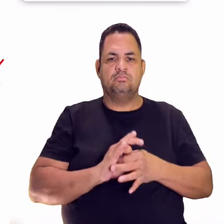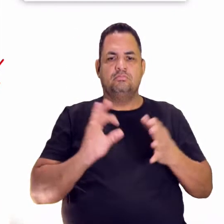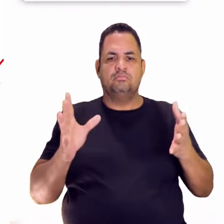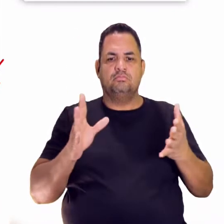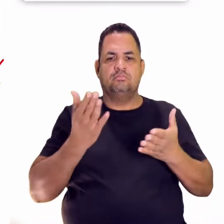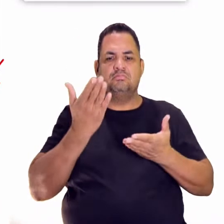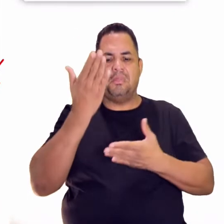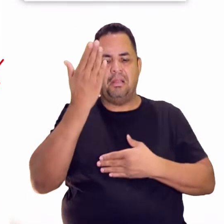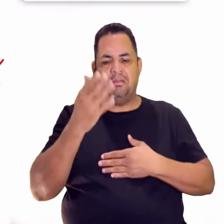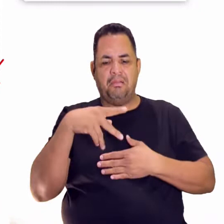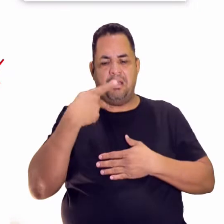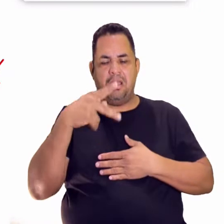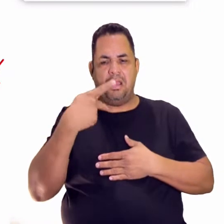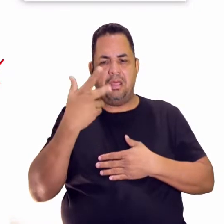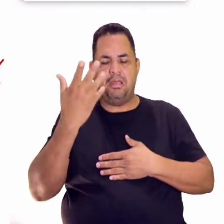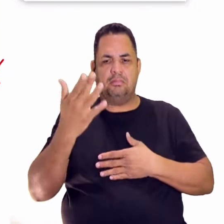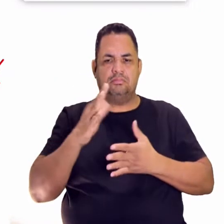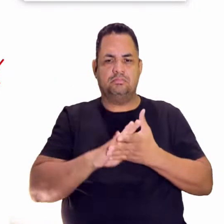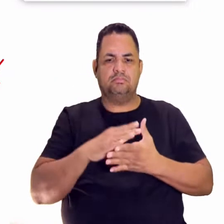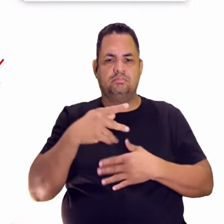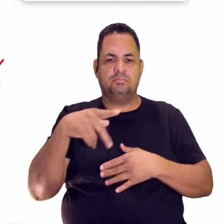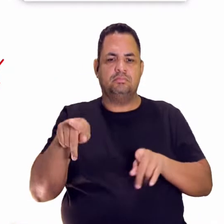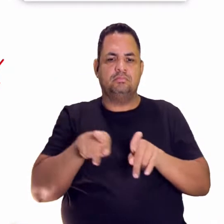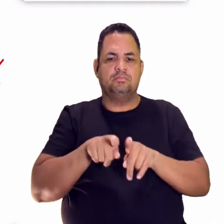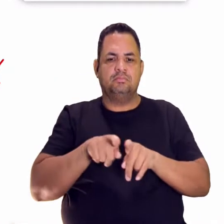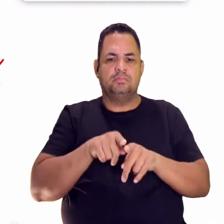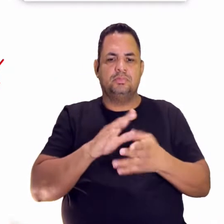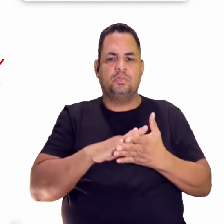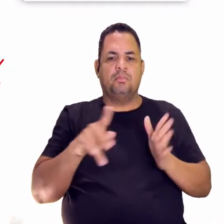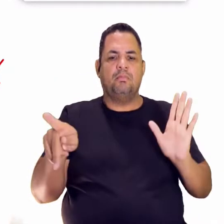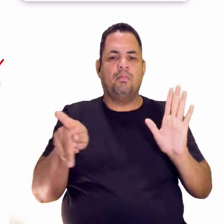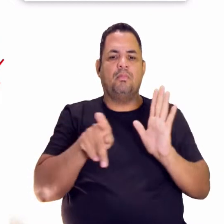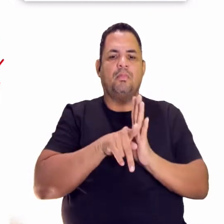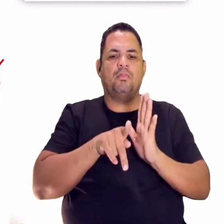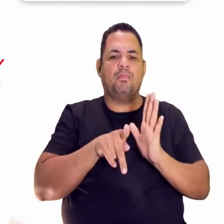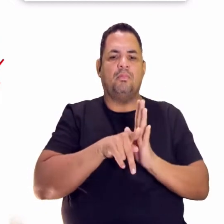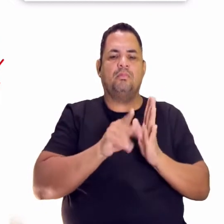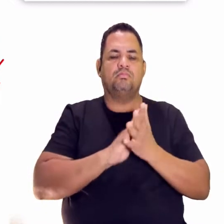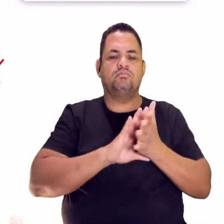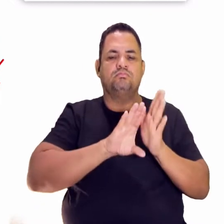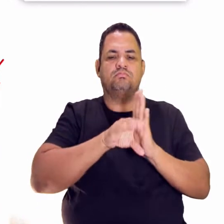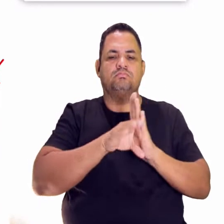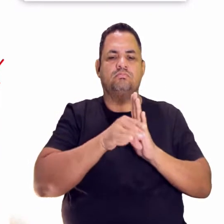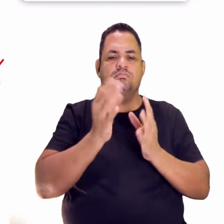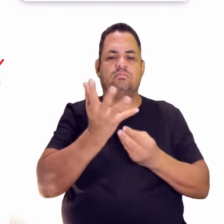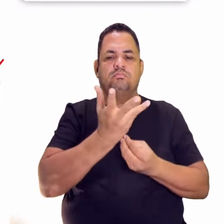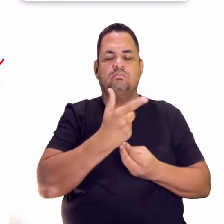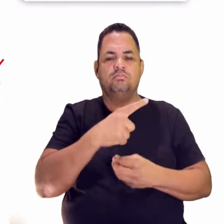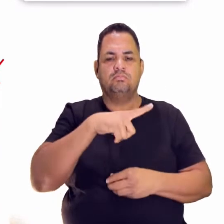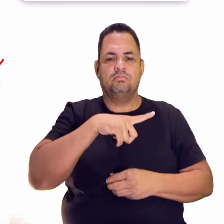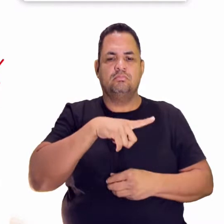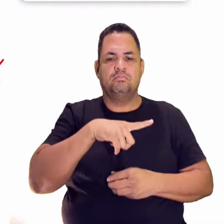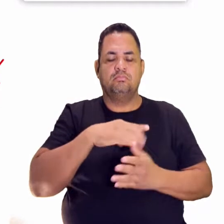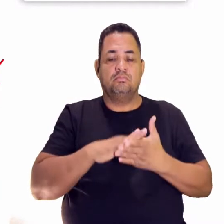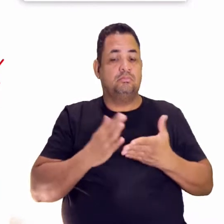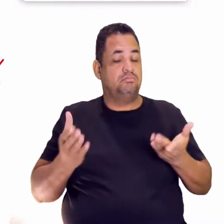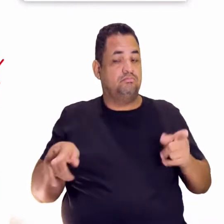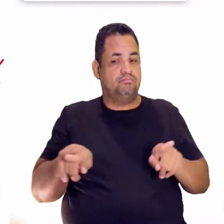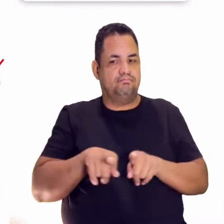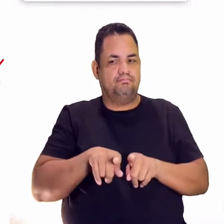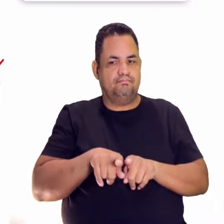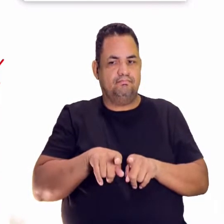livre arbítrio também para a sua própria definição de arte. E começaram a questionar também. Houve esse momento